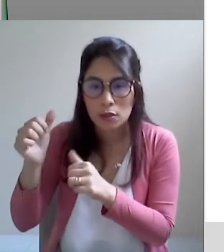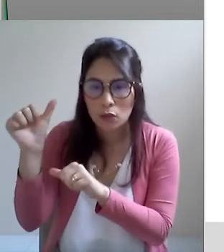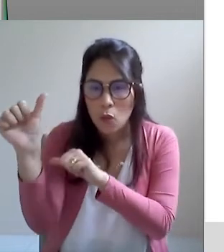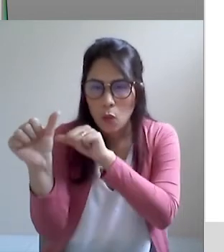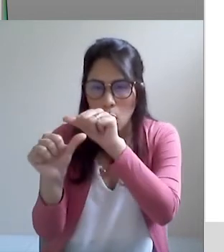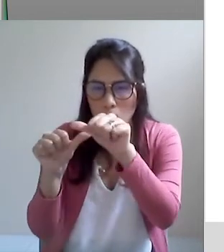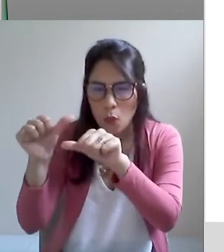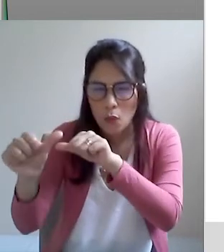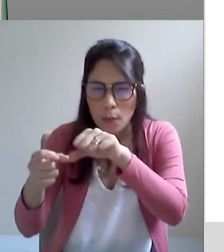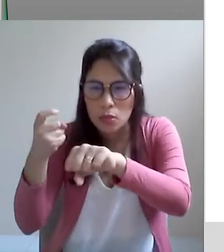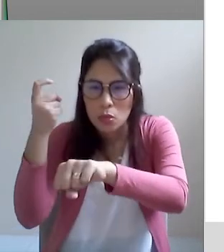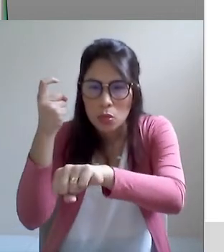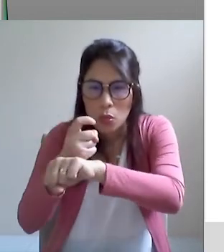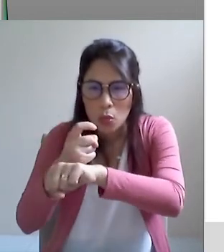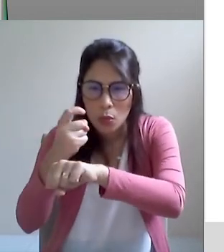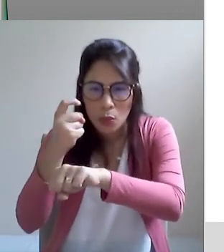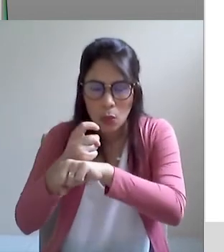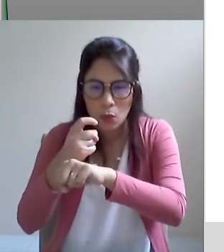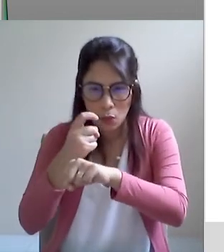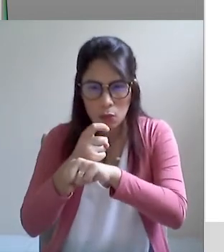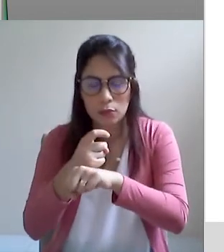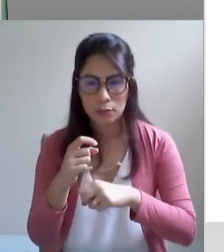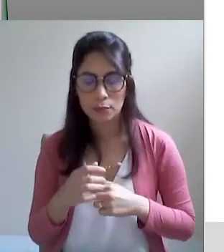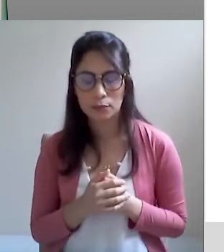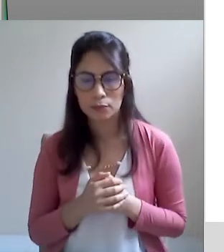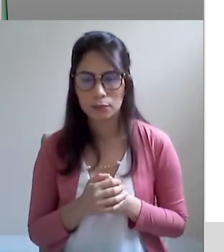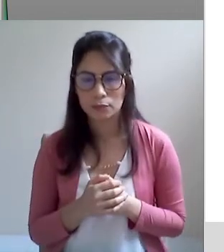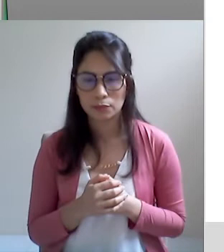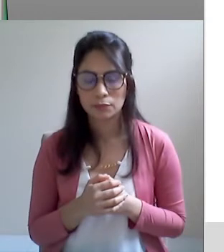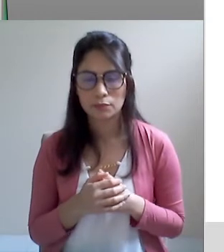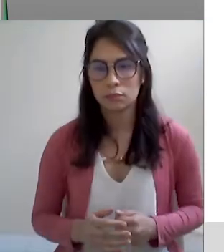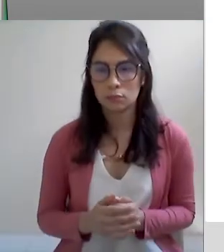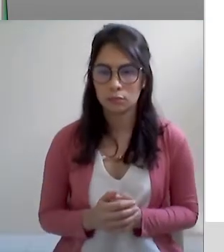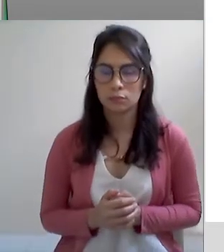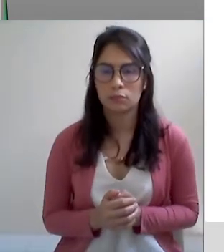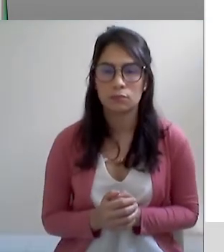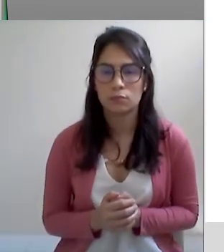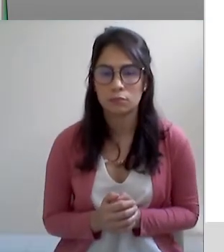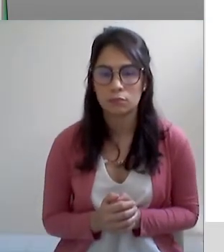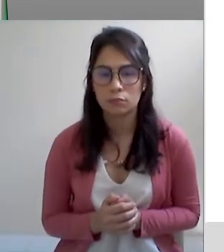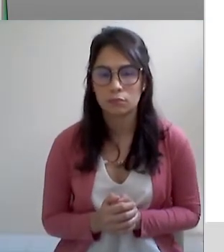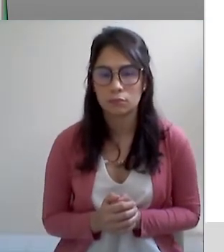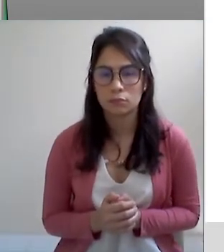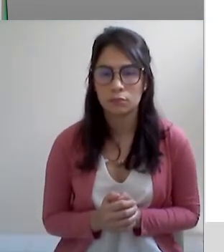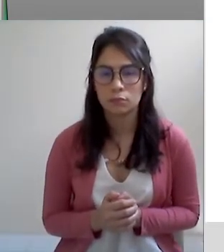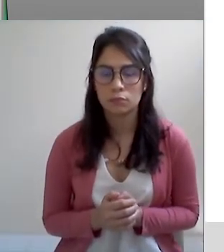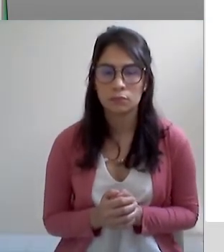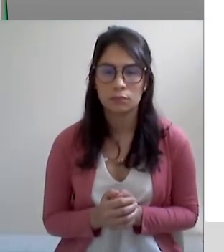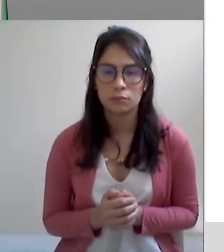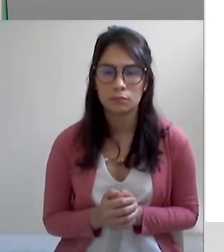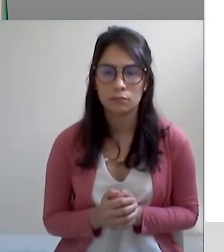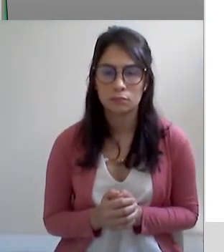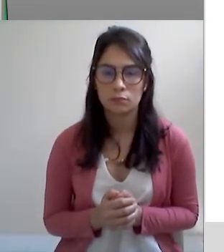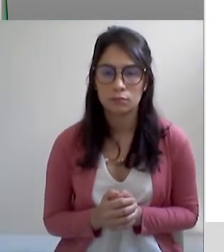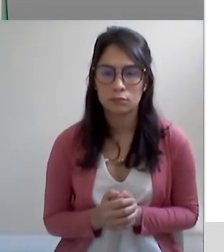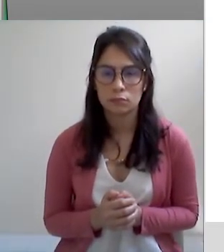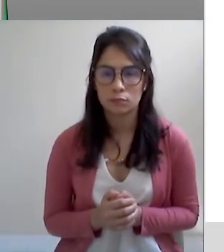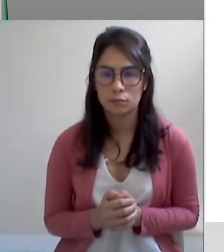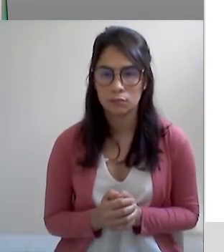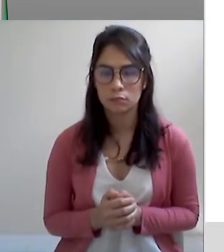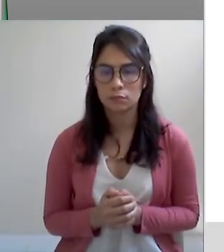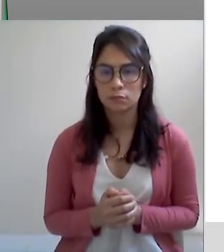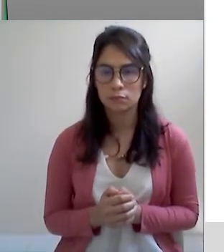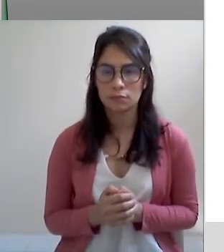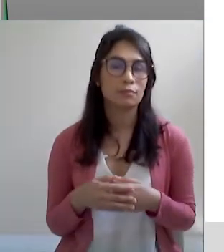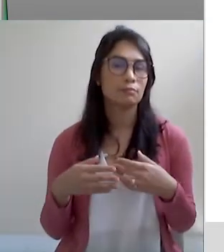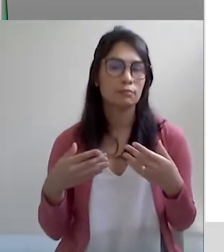os osteoides recém-liberados passam a ser mineralizados, promovendo a sua calcificação.